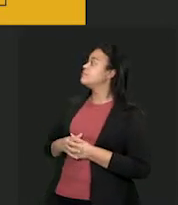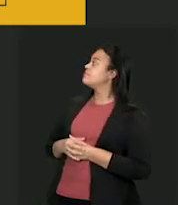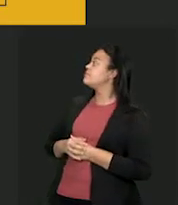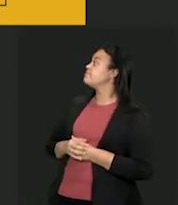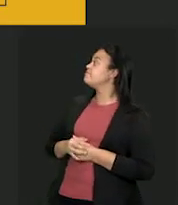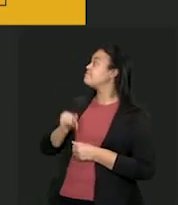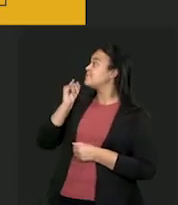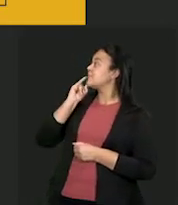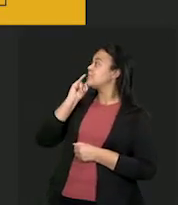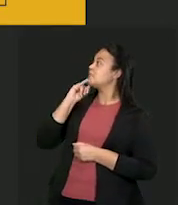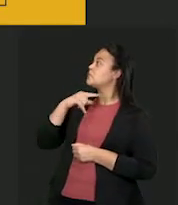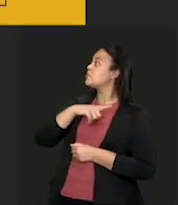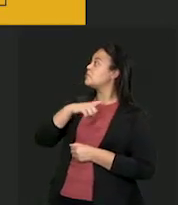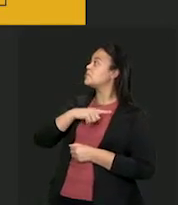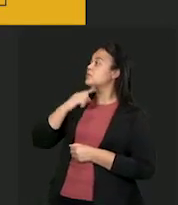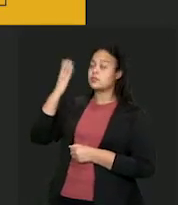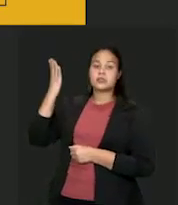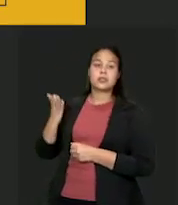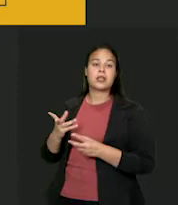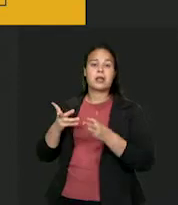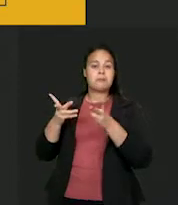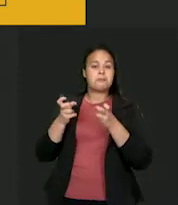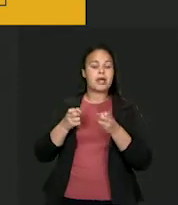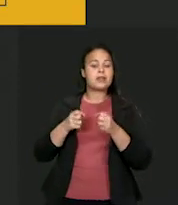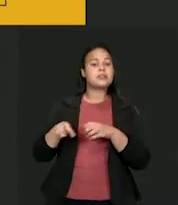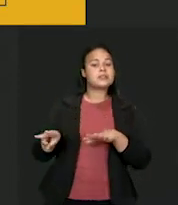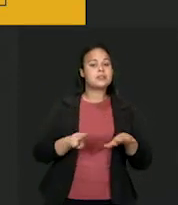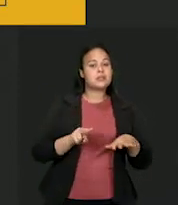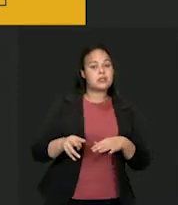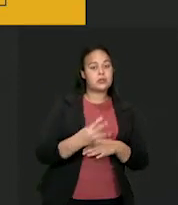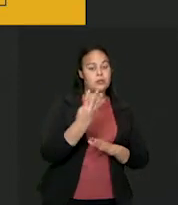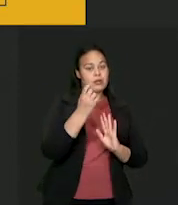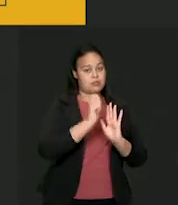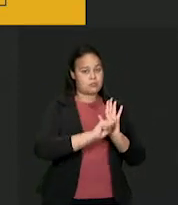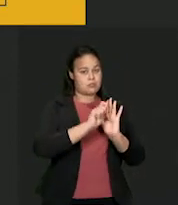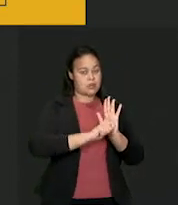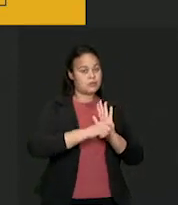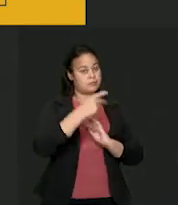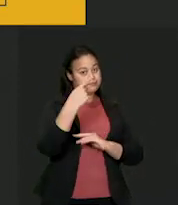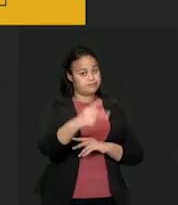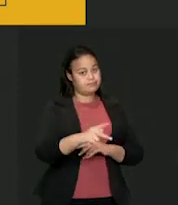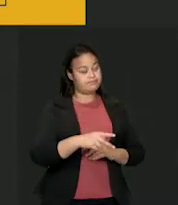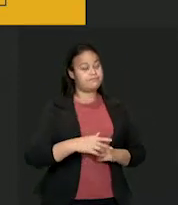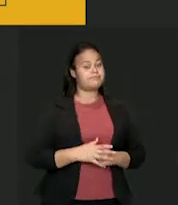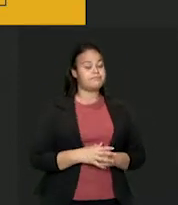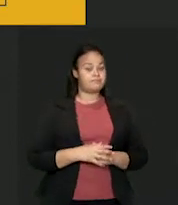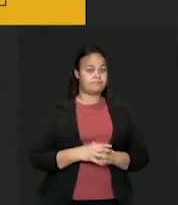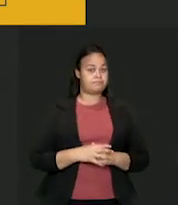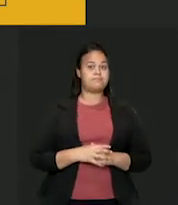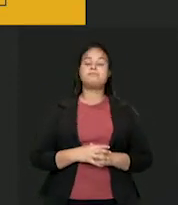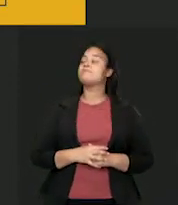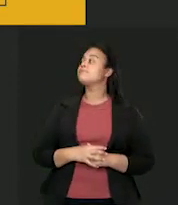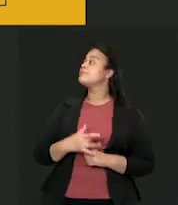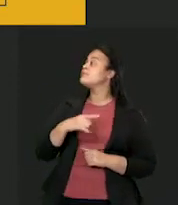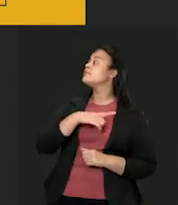Este exemplo foi retirado lá da semana 4 do PET de vocês. Então, o que nós temos